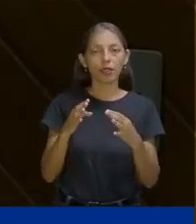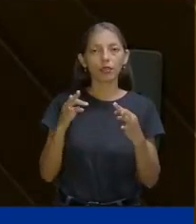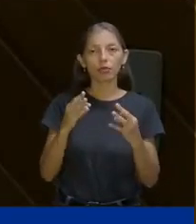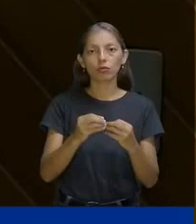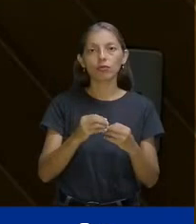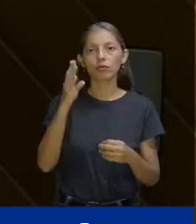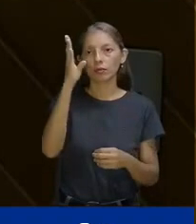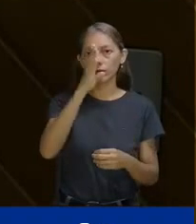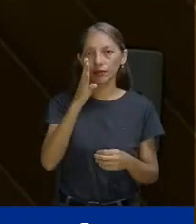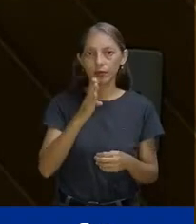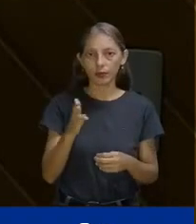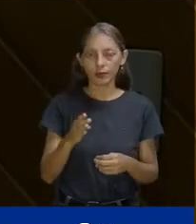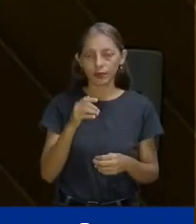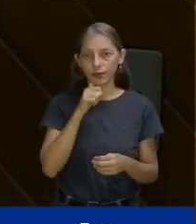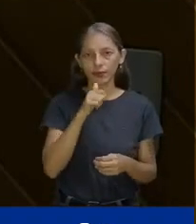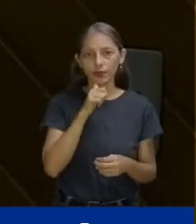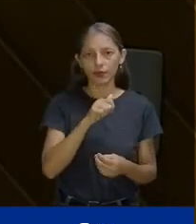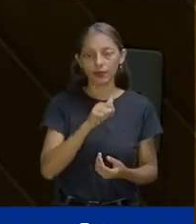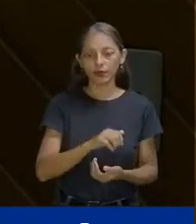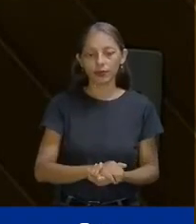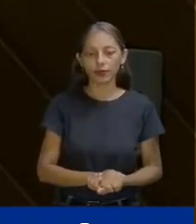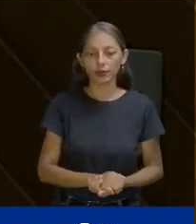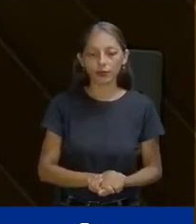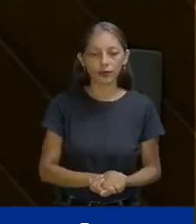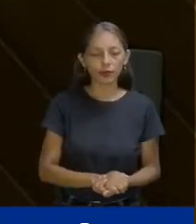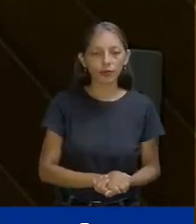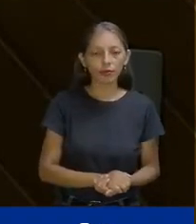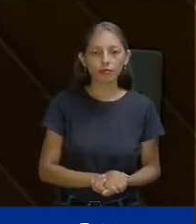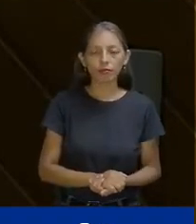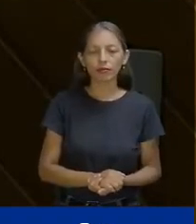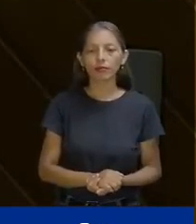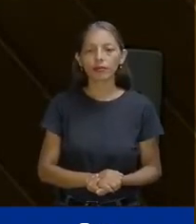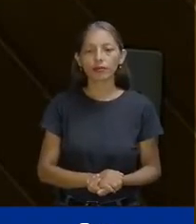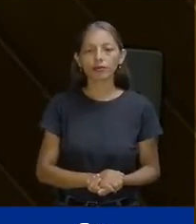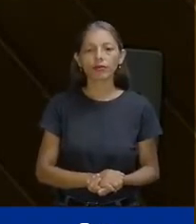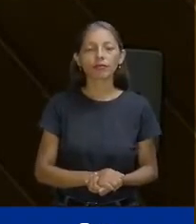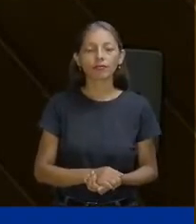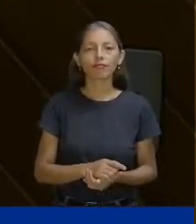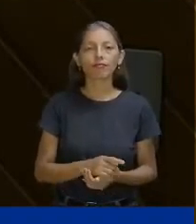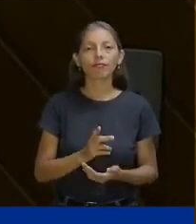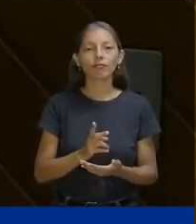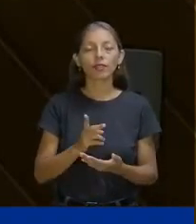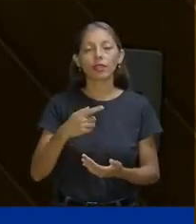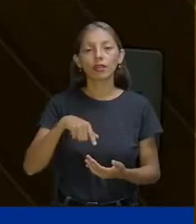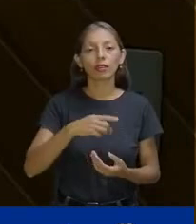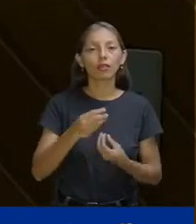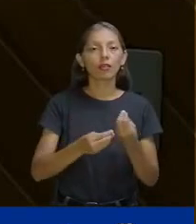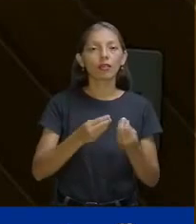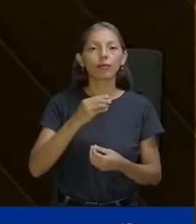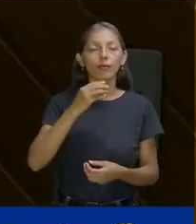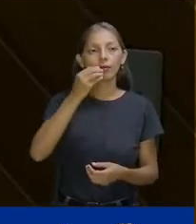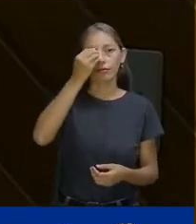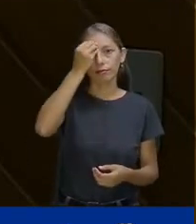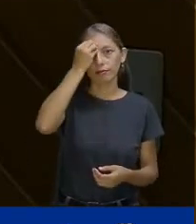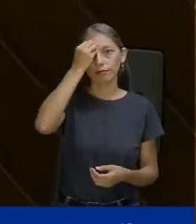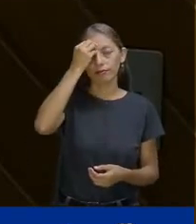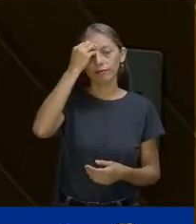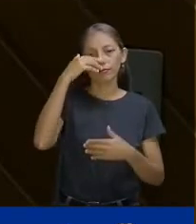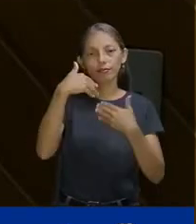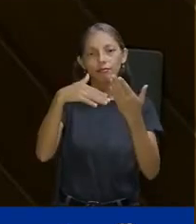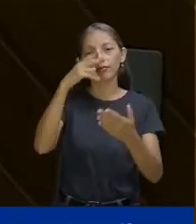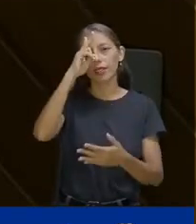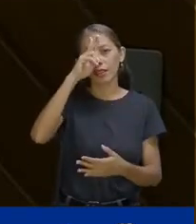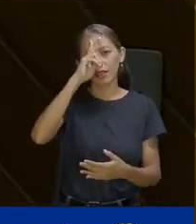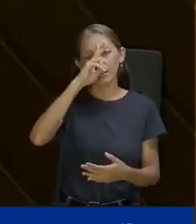Então, esse tipo de homenagem, ele fica registrado na nossa memória, e para sempre